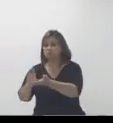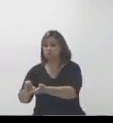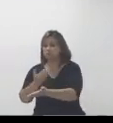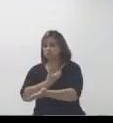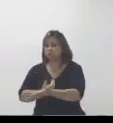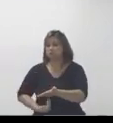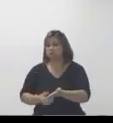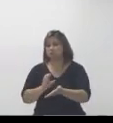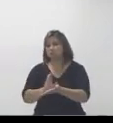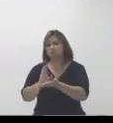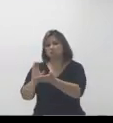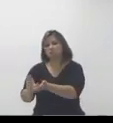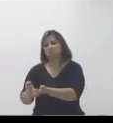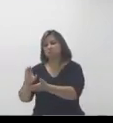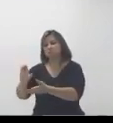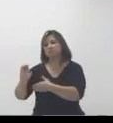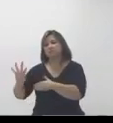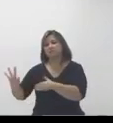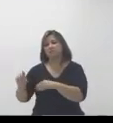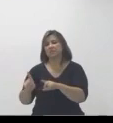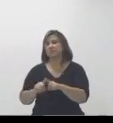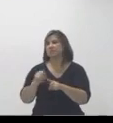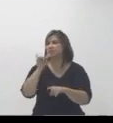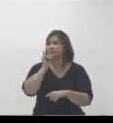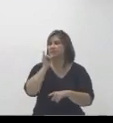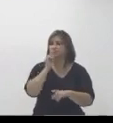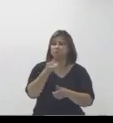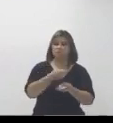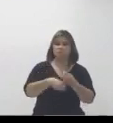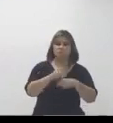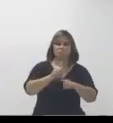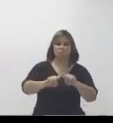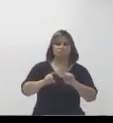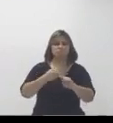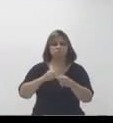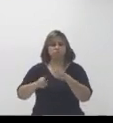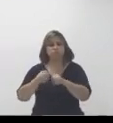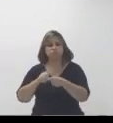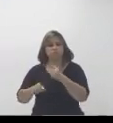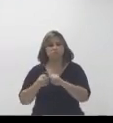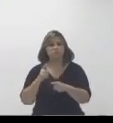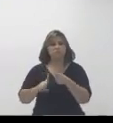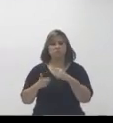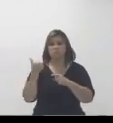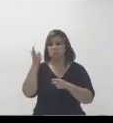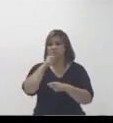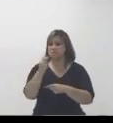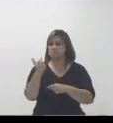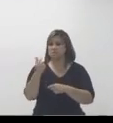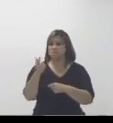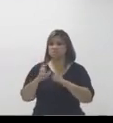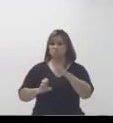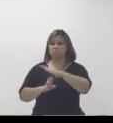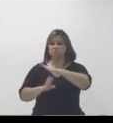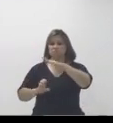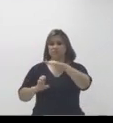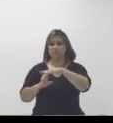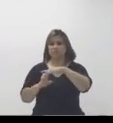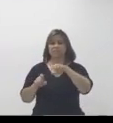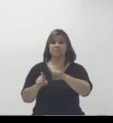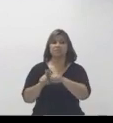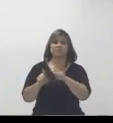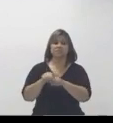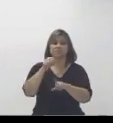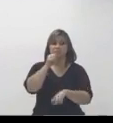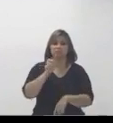para a sua atuação nessas comunidades por exemplo se organizar sem conseguir investimentos de empresas evidentemente que se o modelo